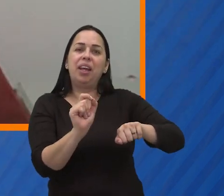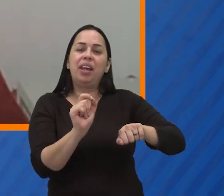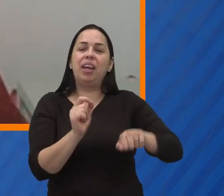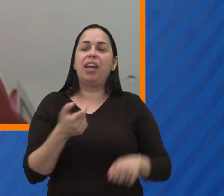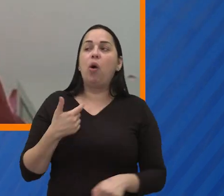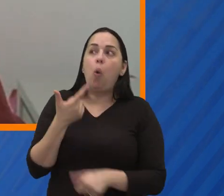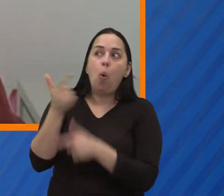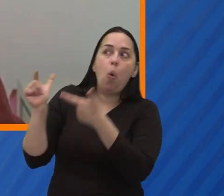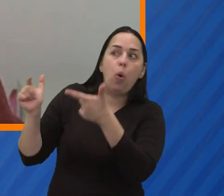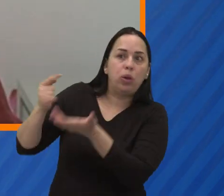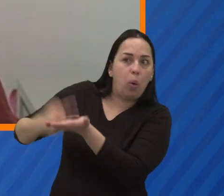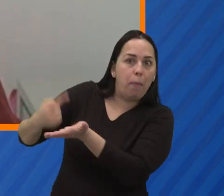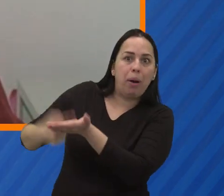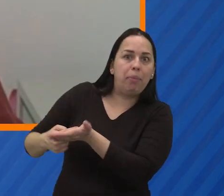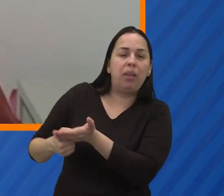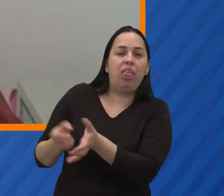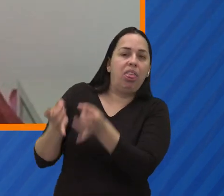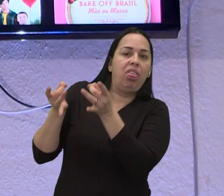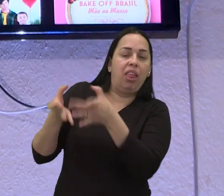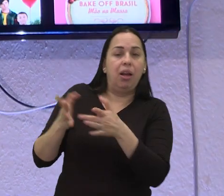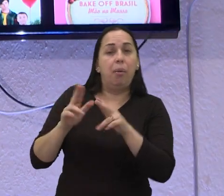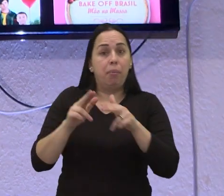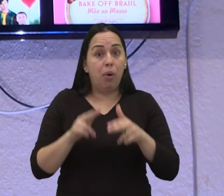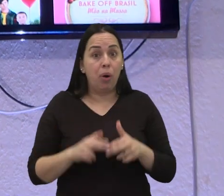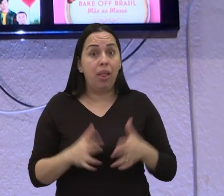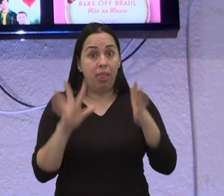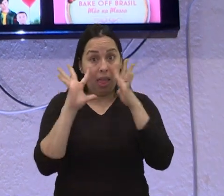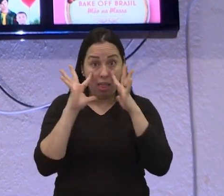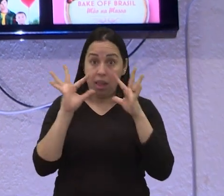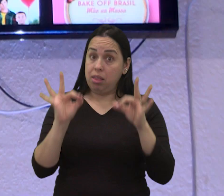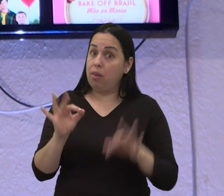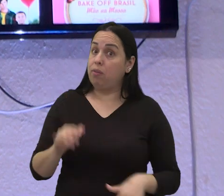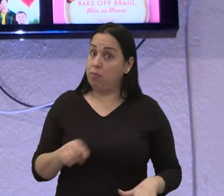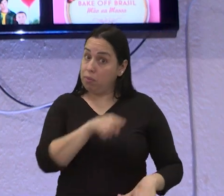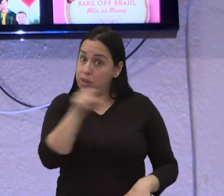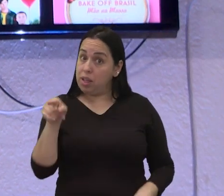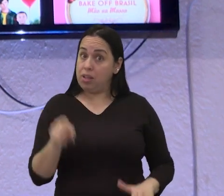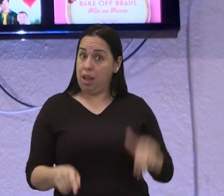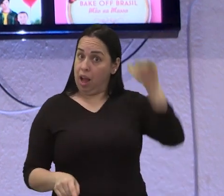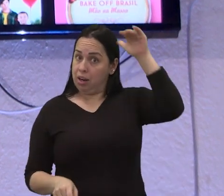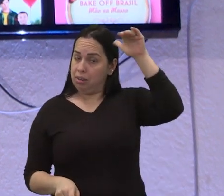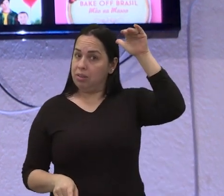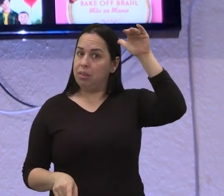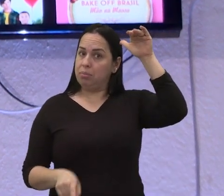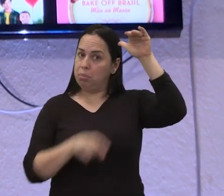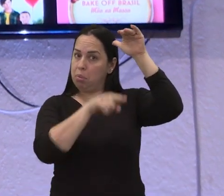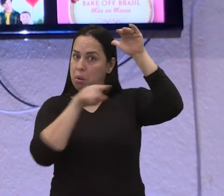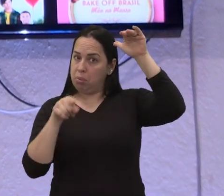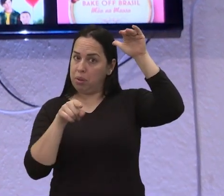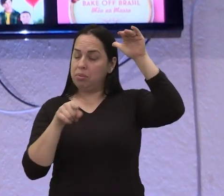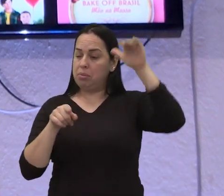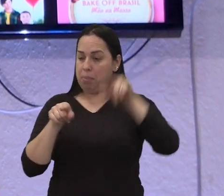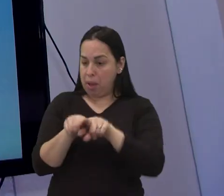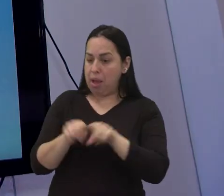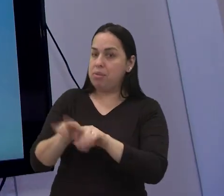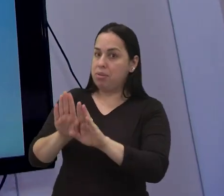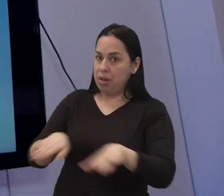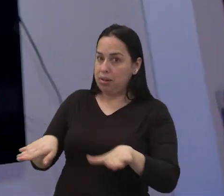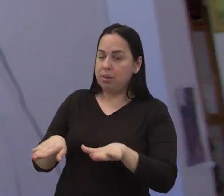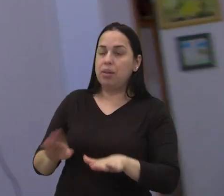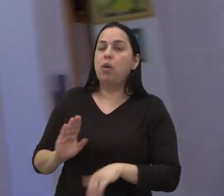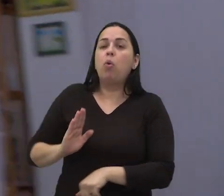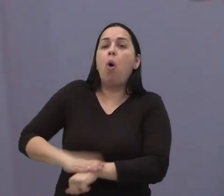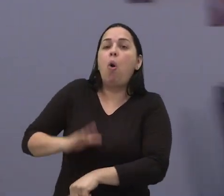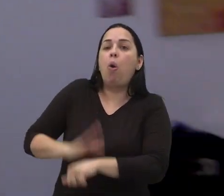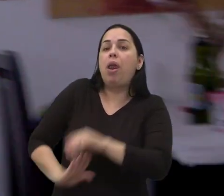deixando de fazer alguma outra coisa que pode ser benéfica para mim. Por isso, atenção adultos. A recomendação é a mesma dada para as crianças,